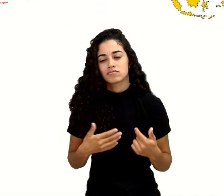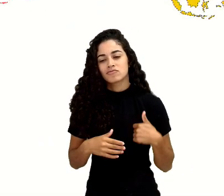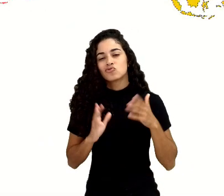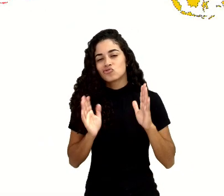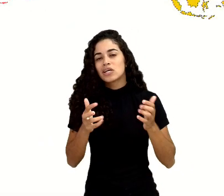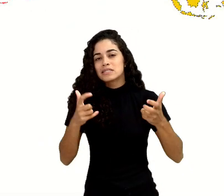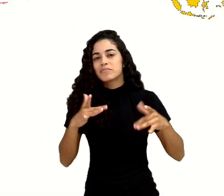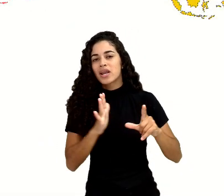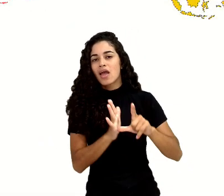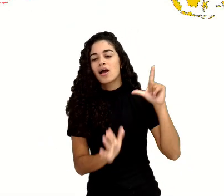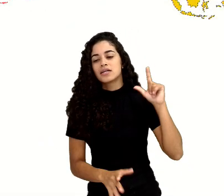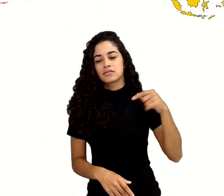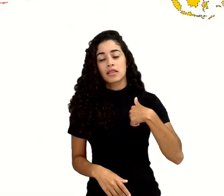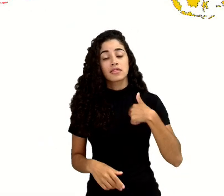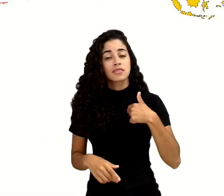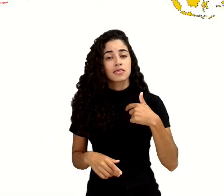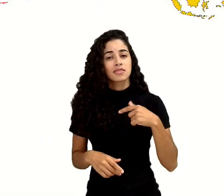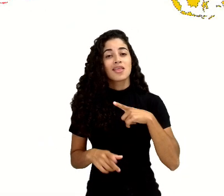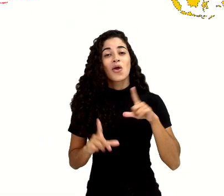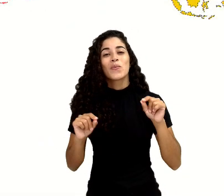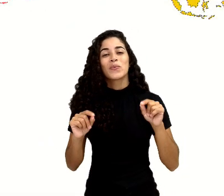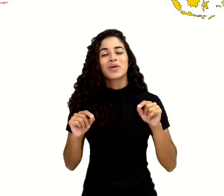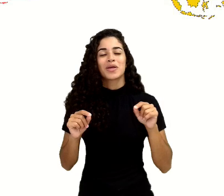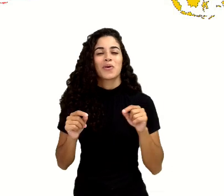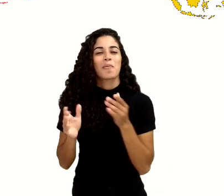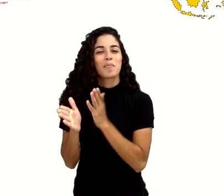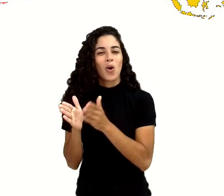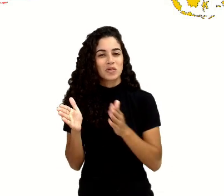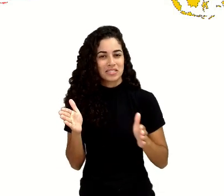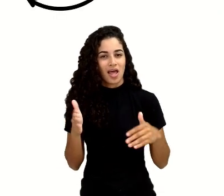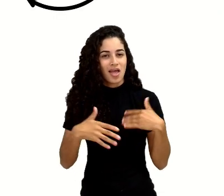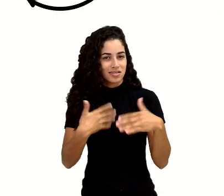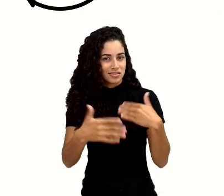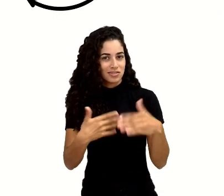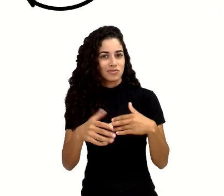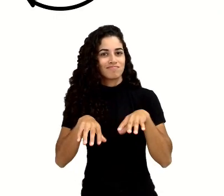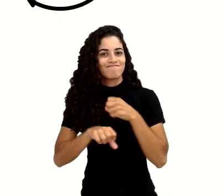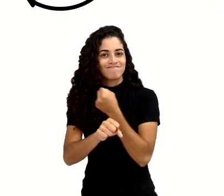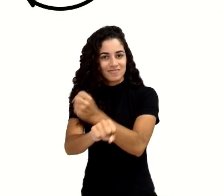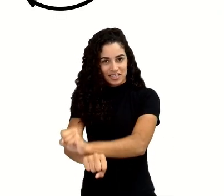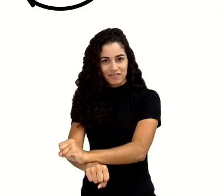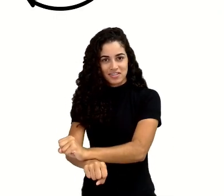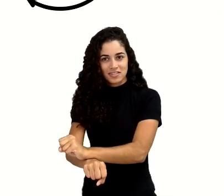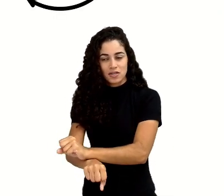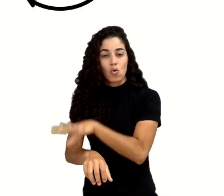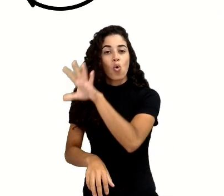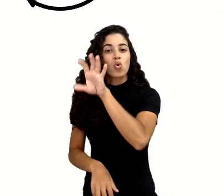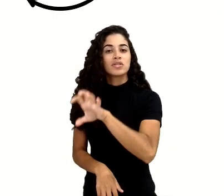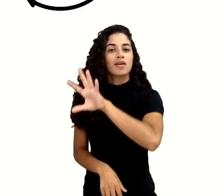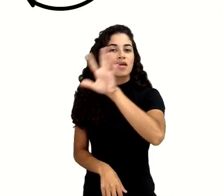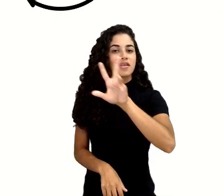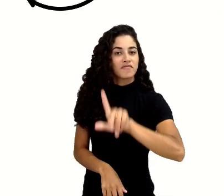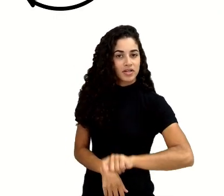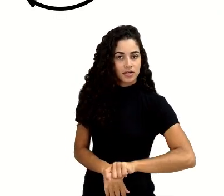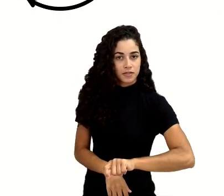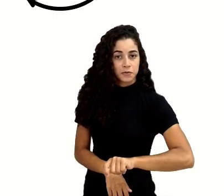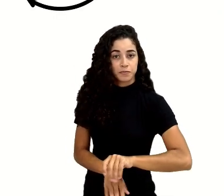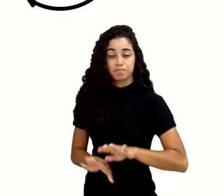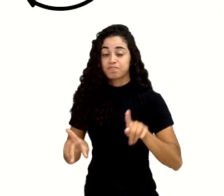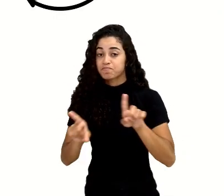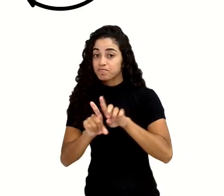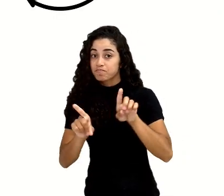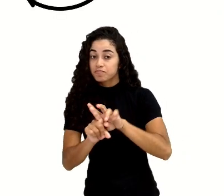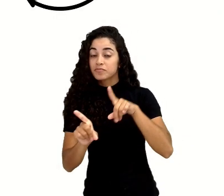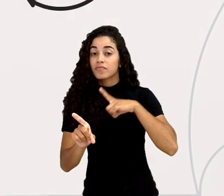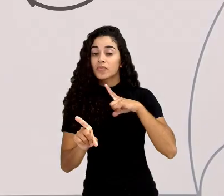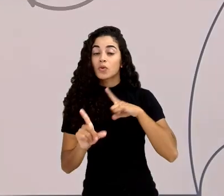ainda há pouco que a gente teve um processo de escravização no continente africano. Isso vai levar